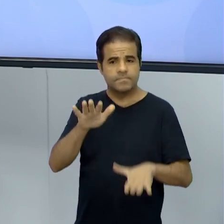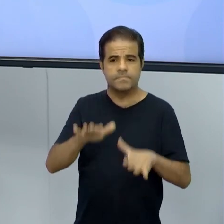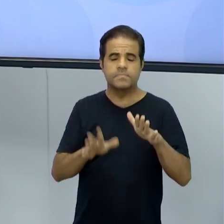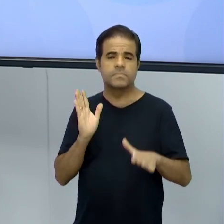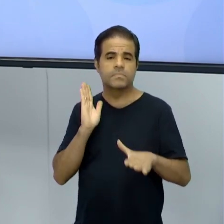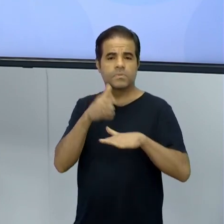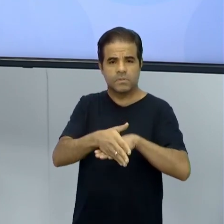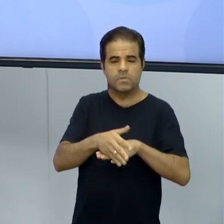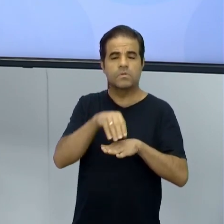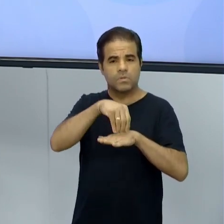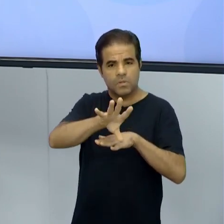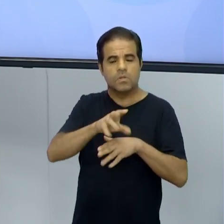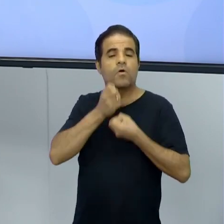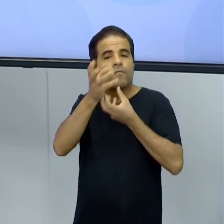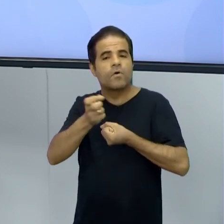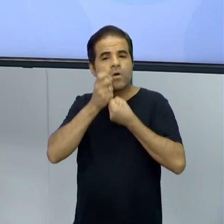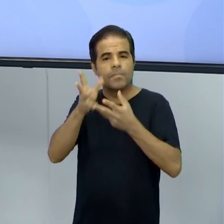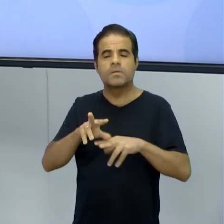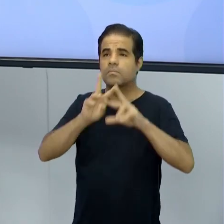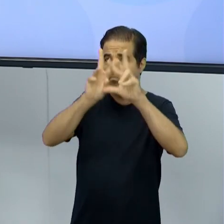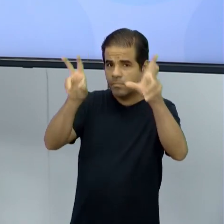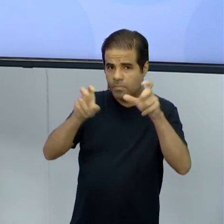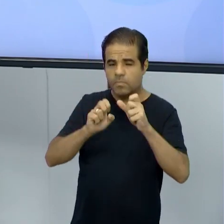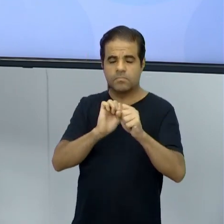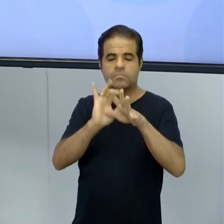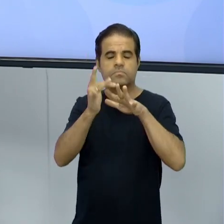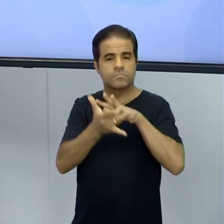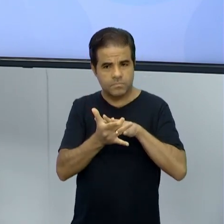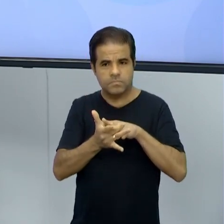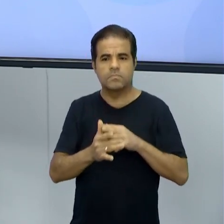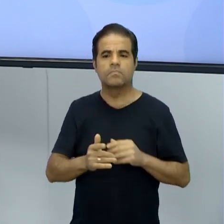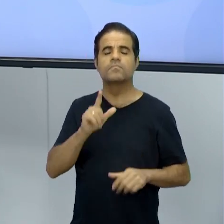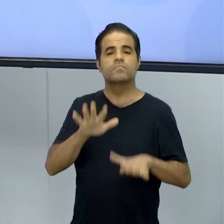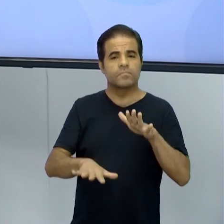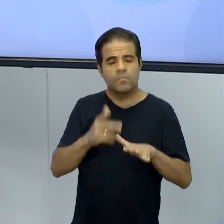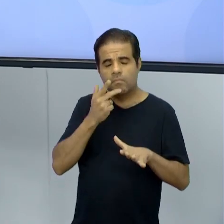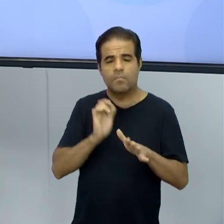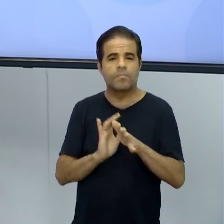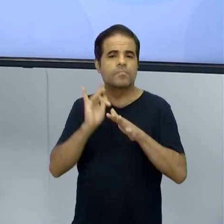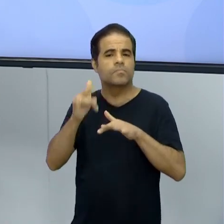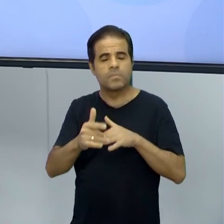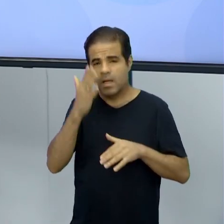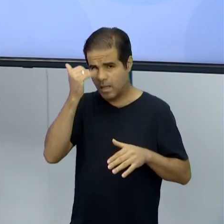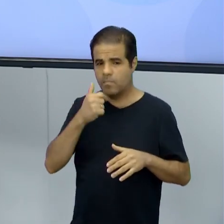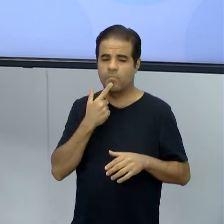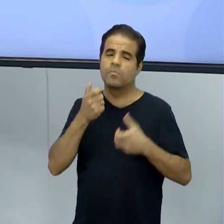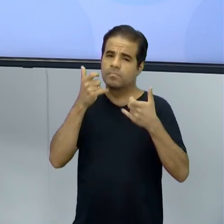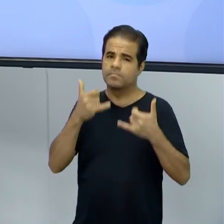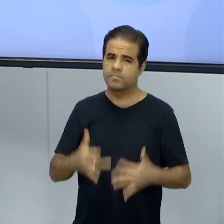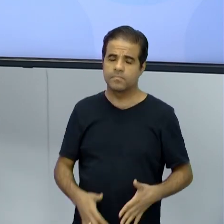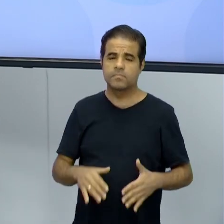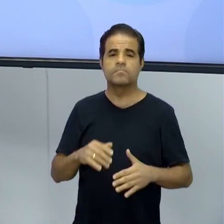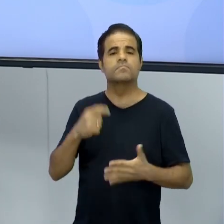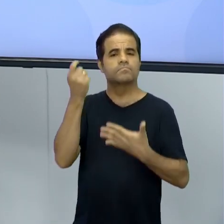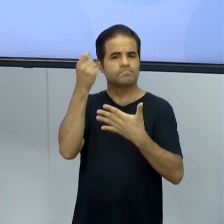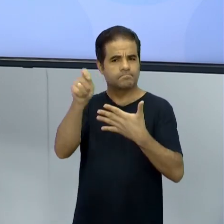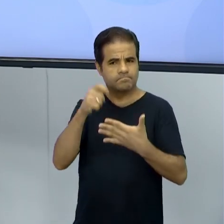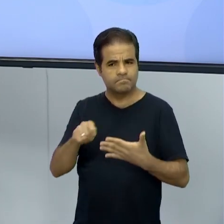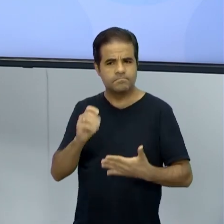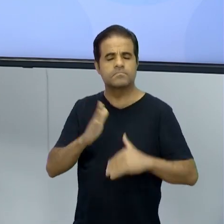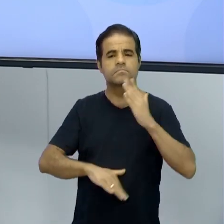coloca lá uma informação no seu status da rede social. Né? Quando eu falo de rede social, você sabe do que eu estou falando, né? Aquelas comunidades,